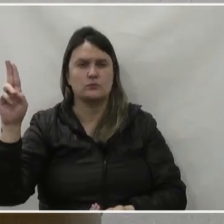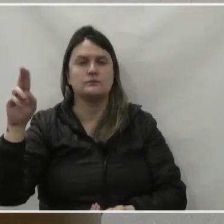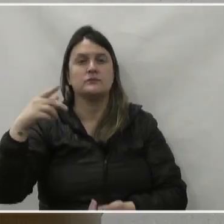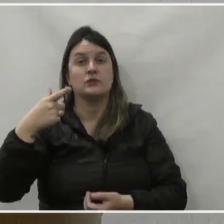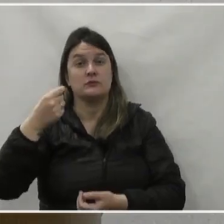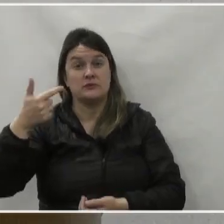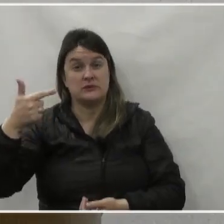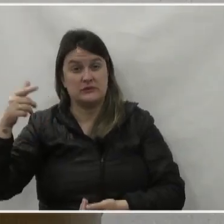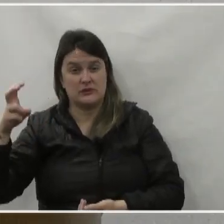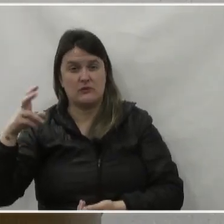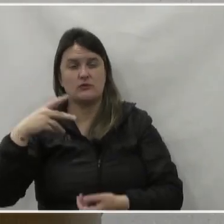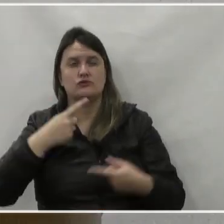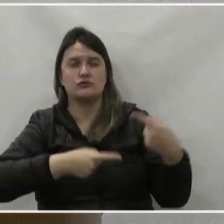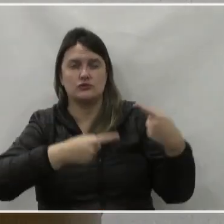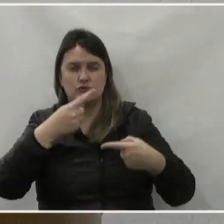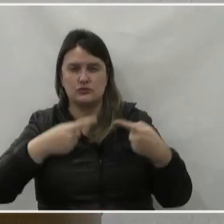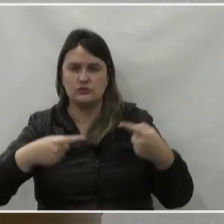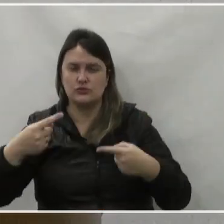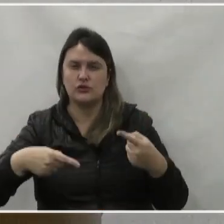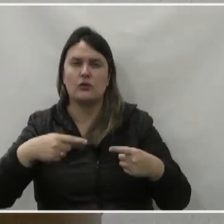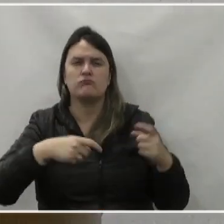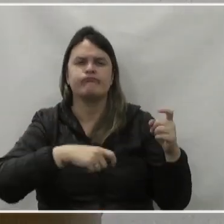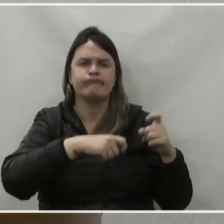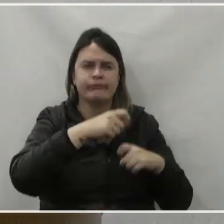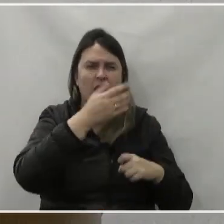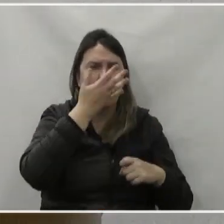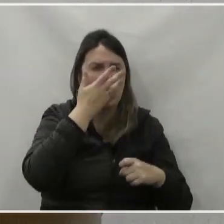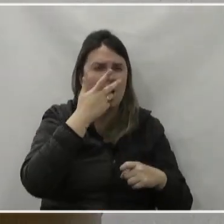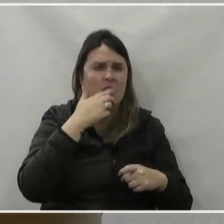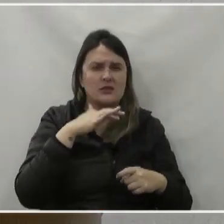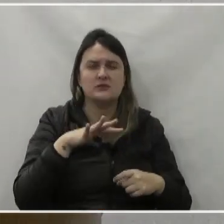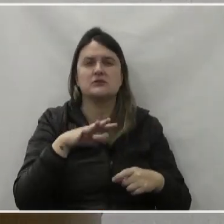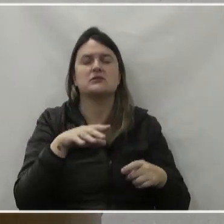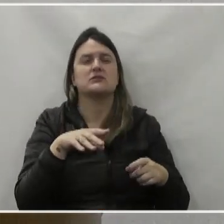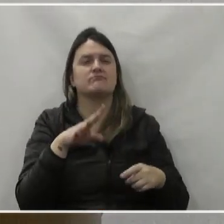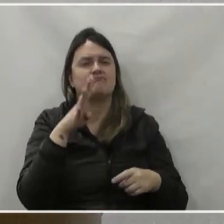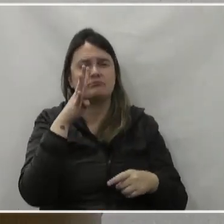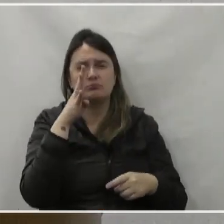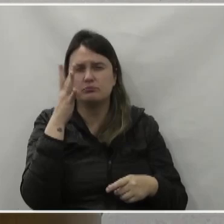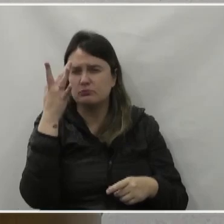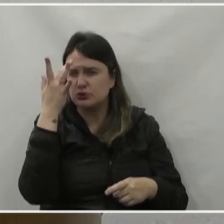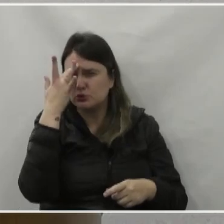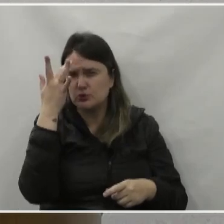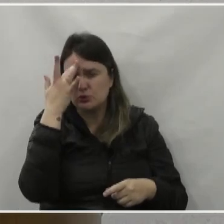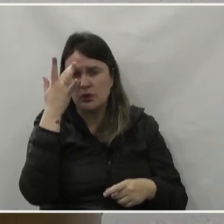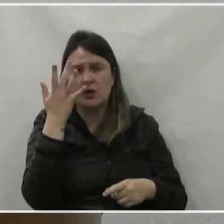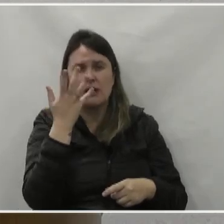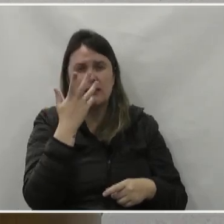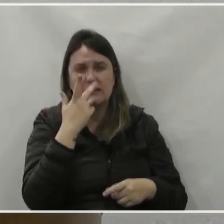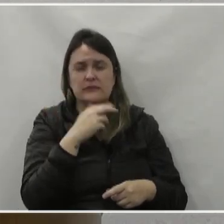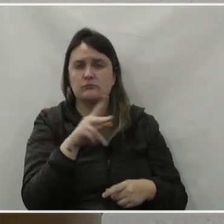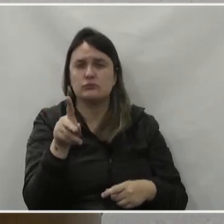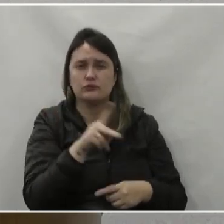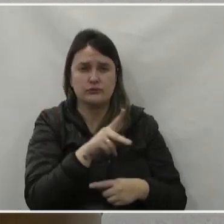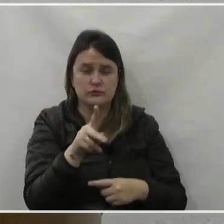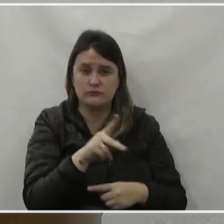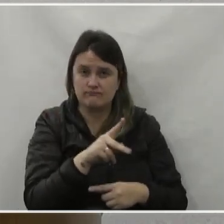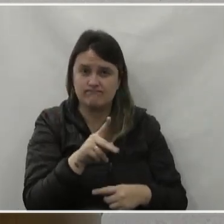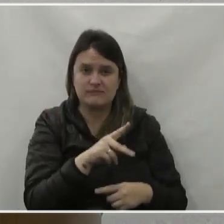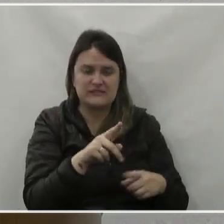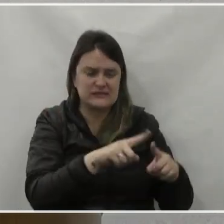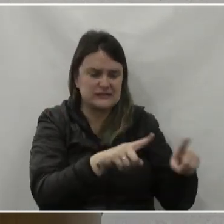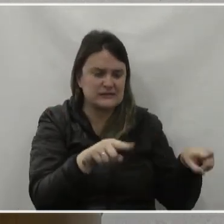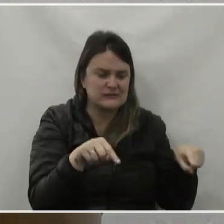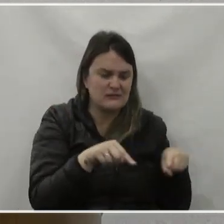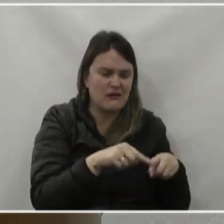2025, discutiu o abuso de crianças, o absurdo de crianças e professores confinados